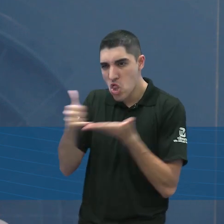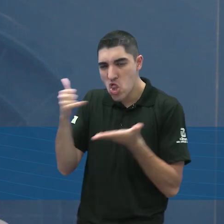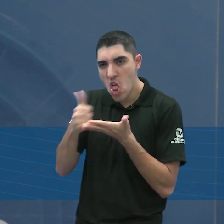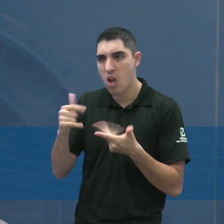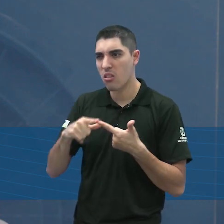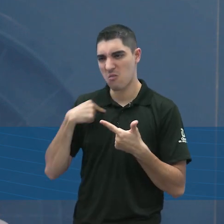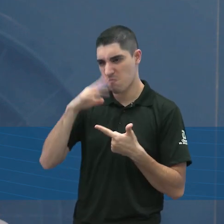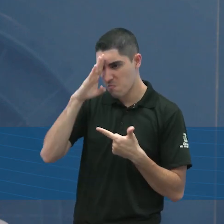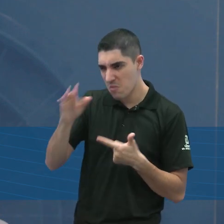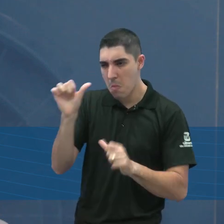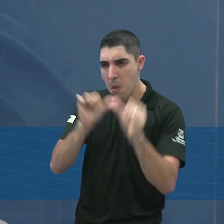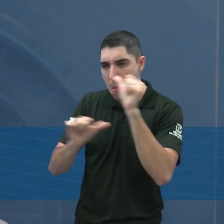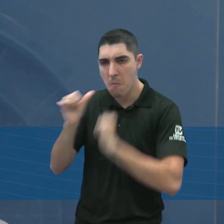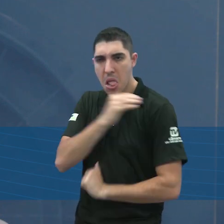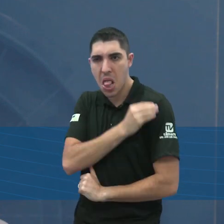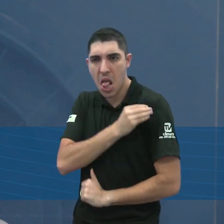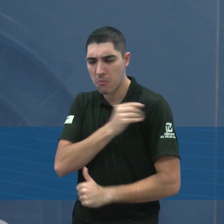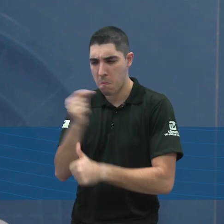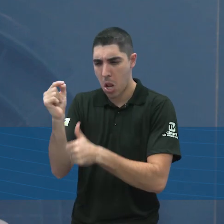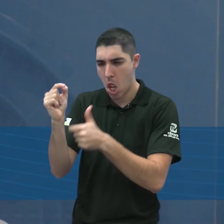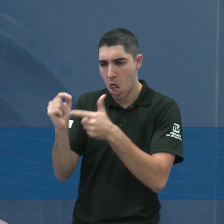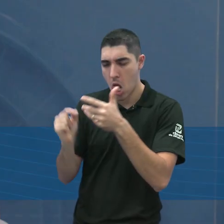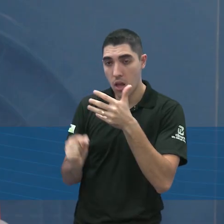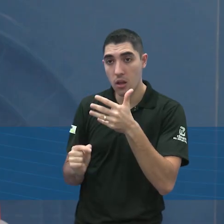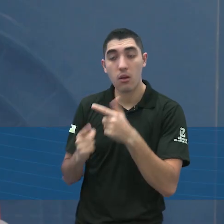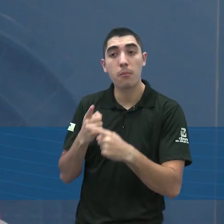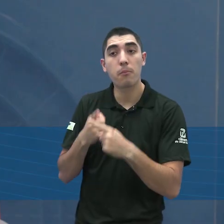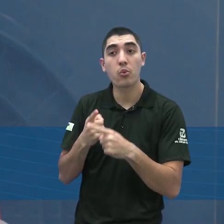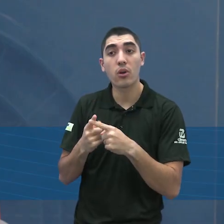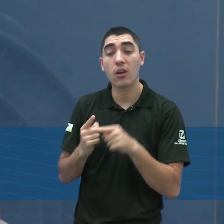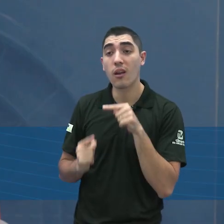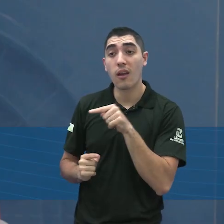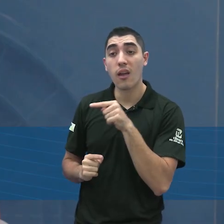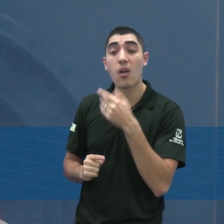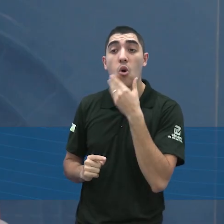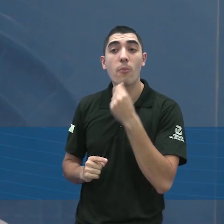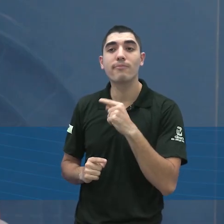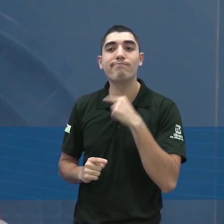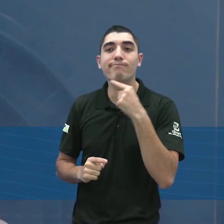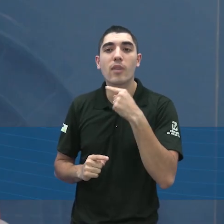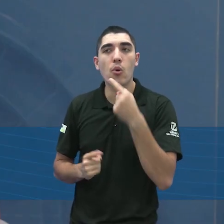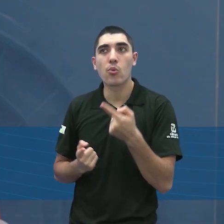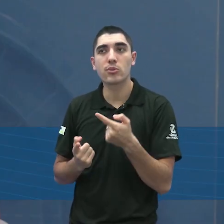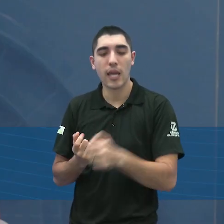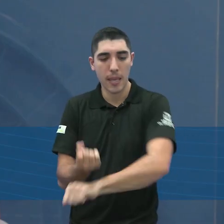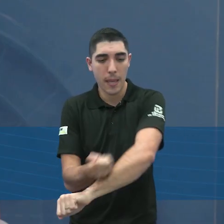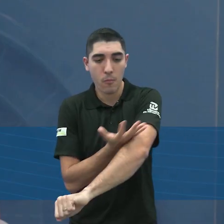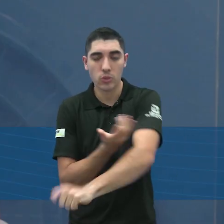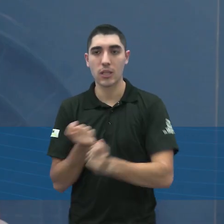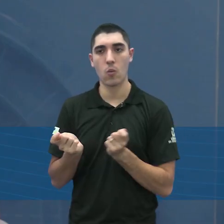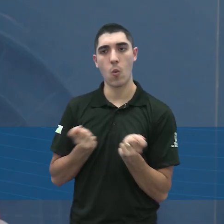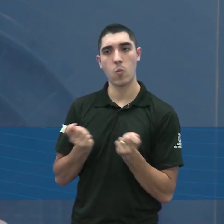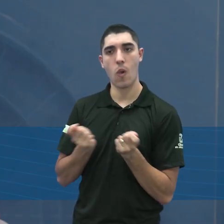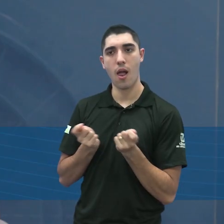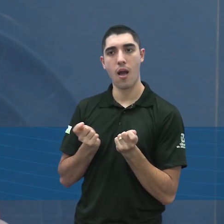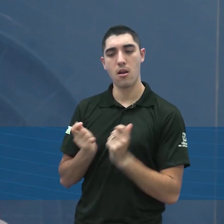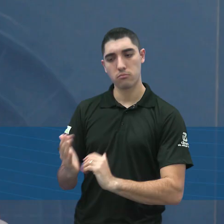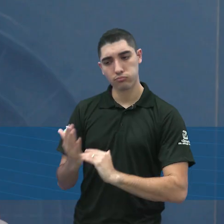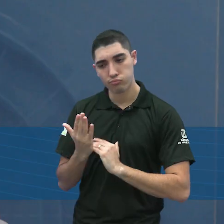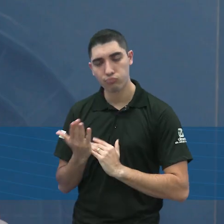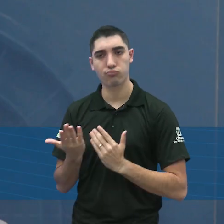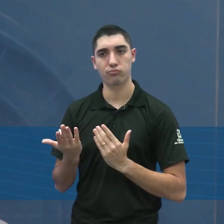as drogas, buscam mais a bebida, e tudo isso é uma fuga para não conseguem lidar com as emoções,